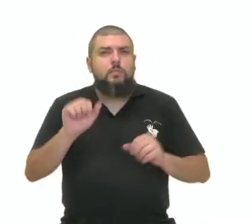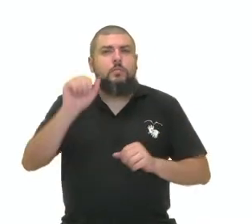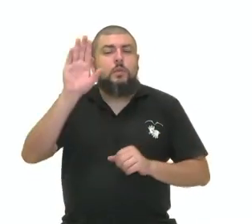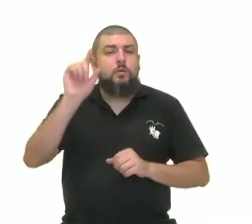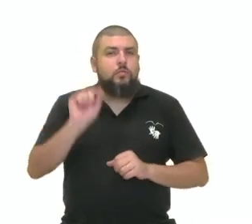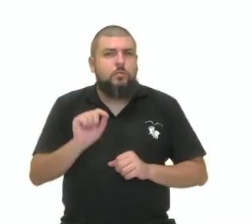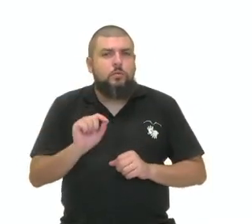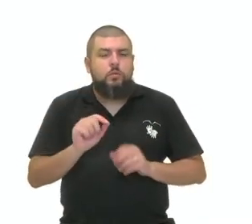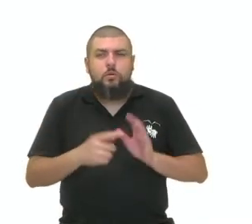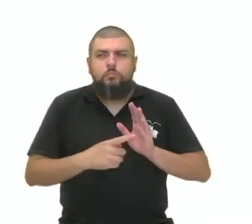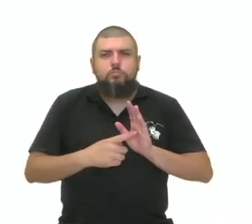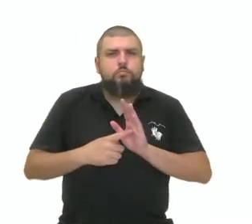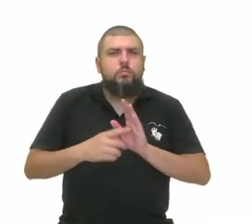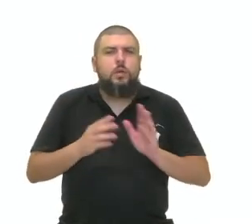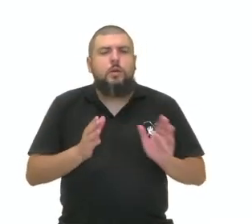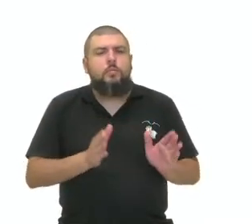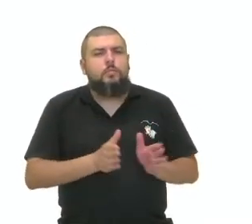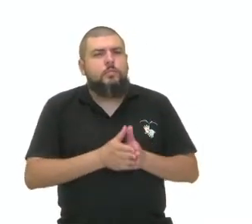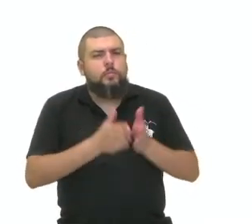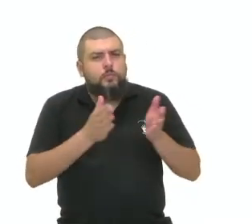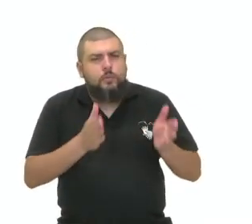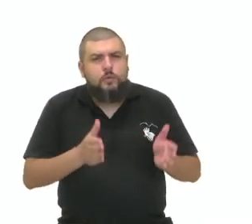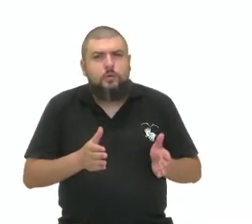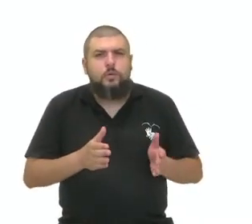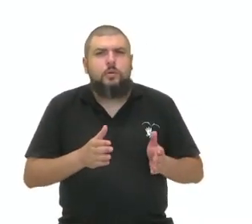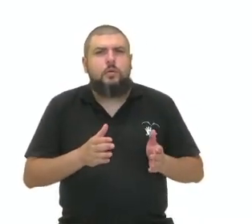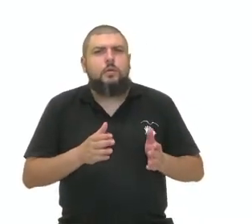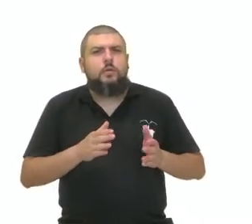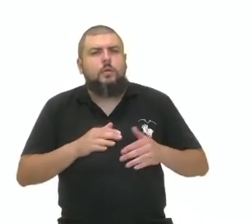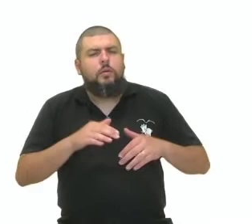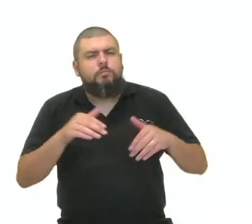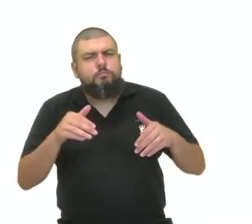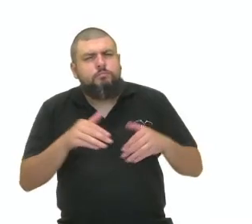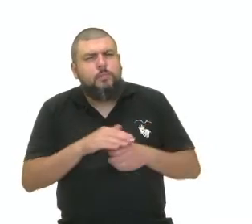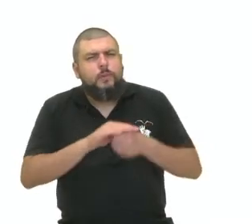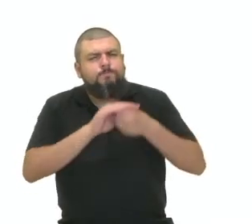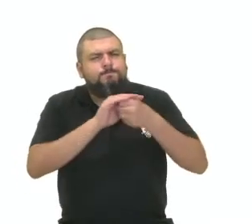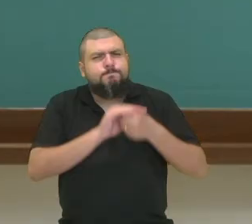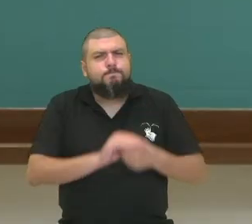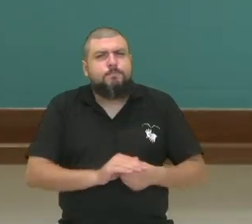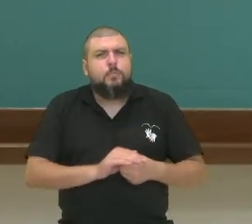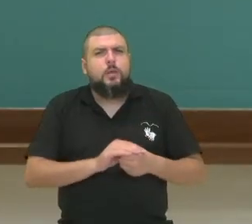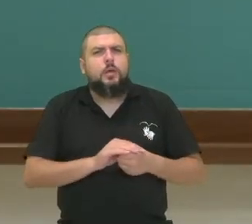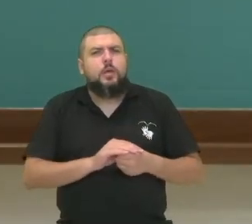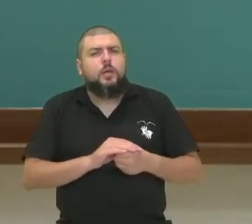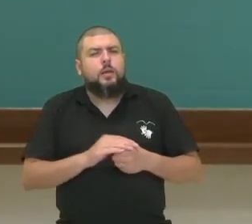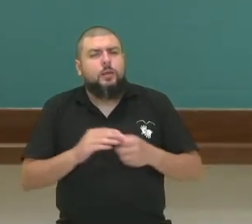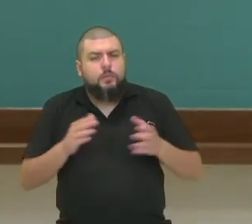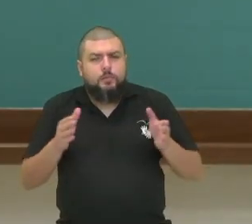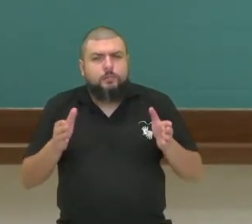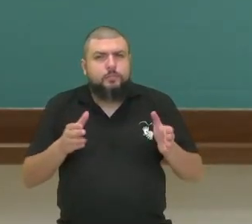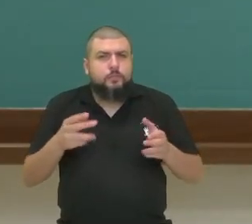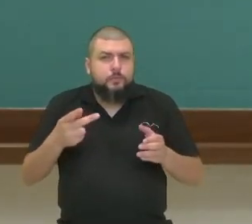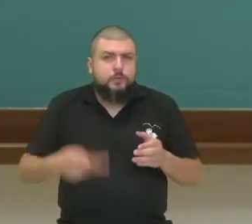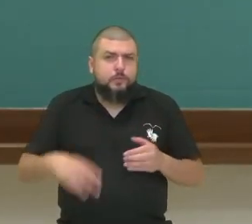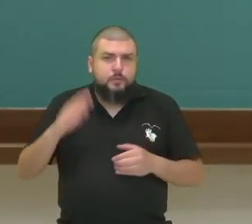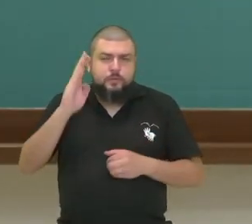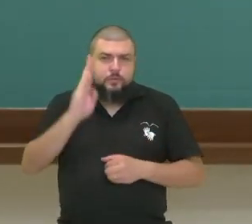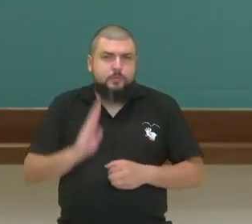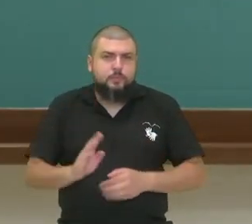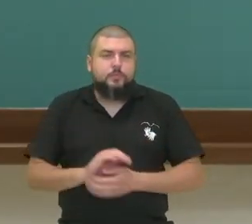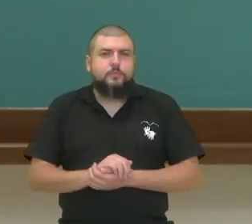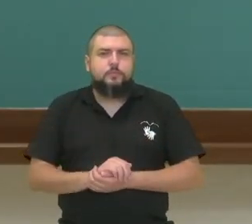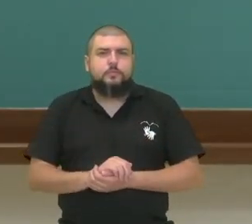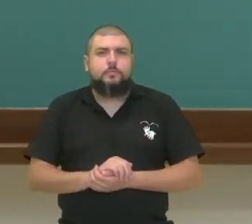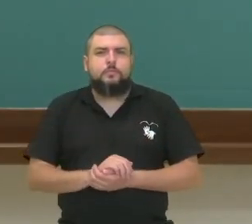e a miséria e as questões relacionadas à injustiça social e econômica desse período no Brasil. Então, isso se tornou o cinema e